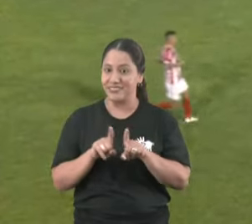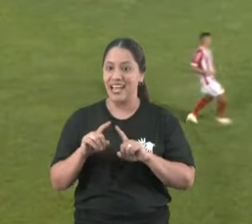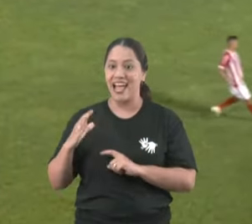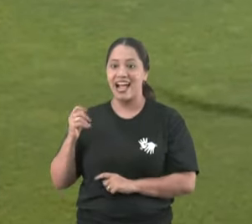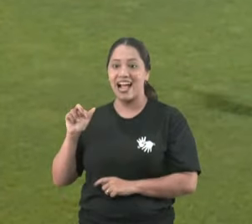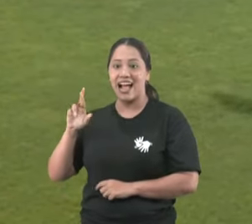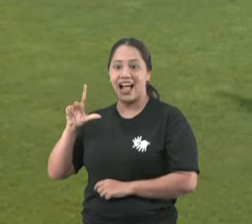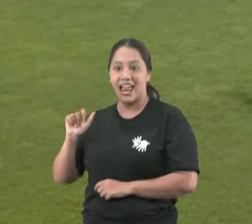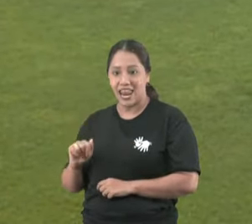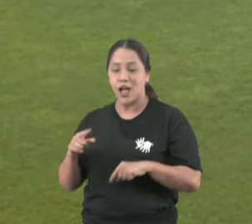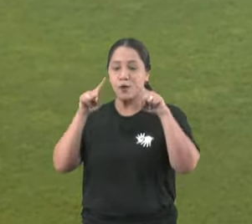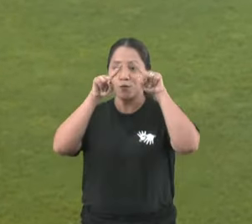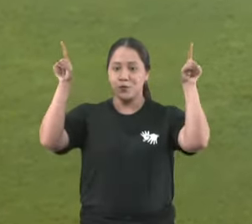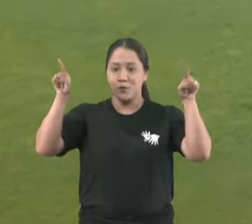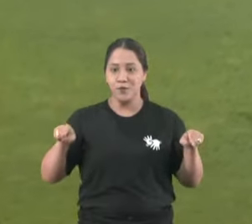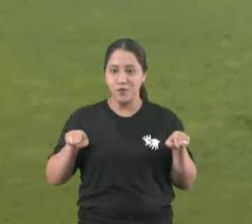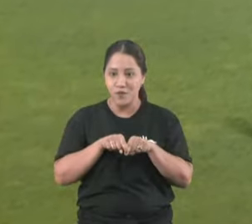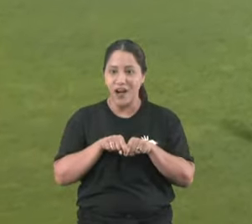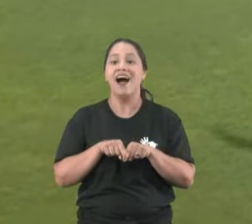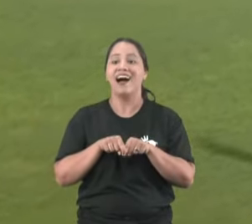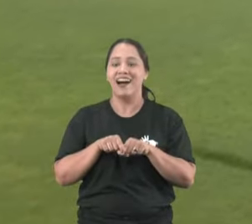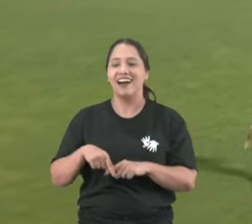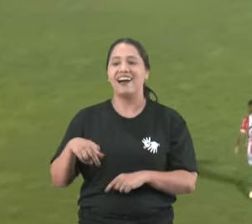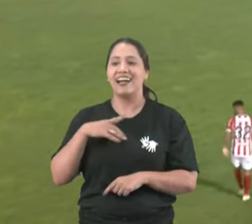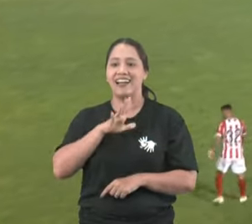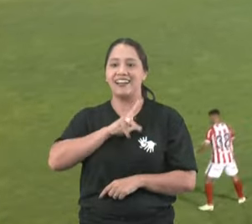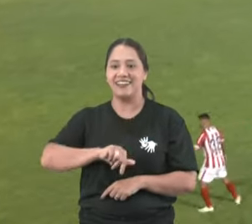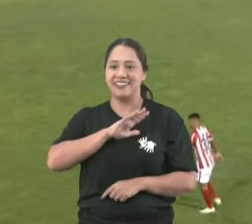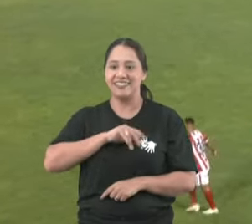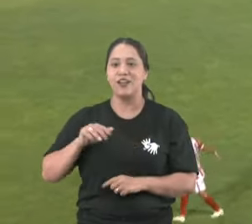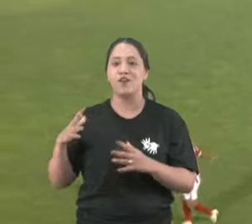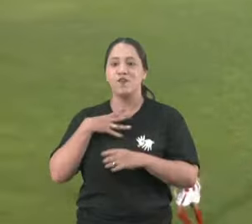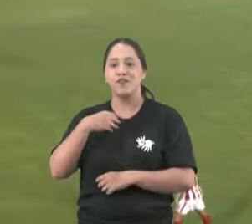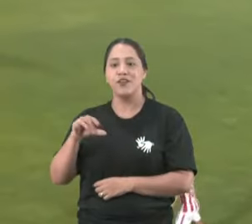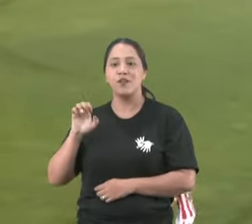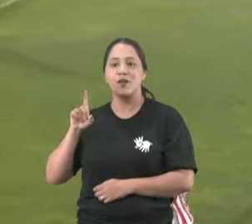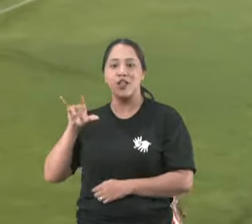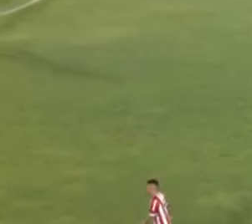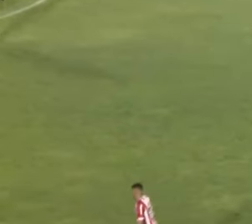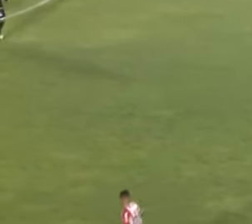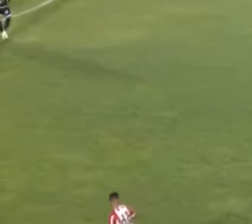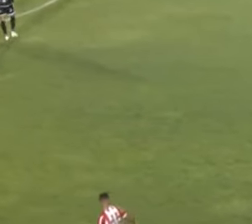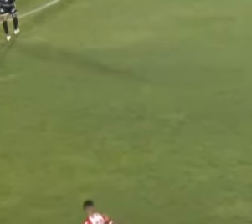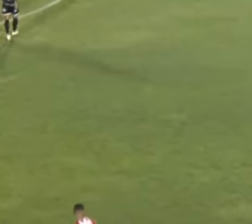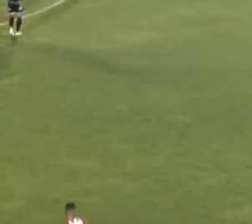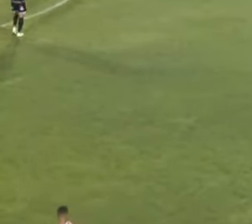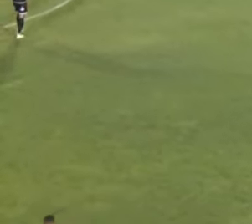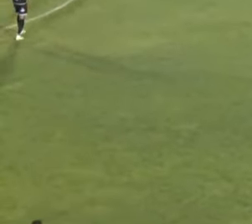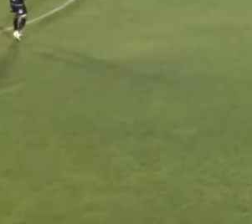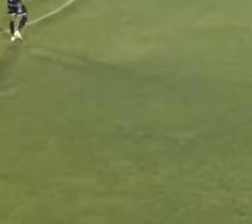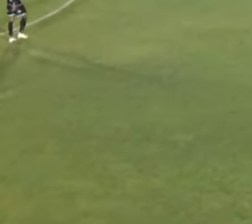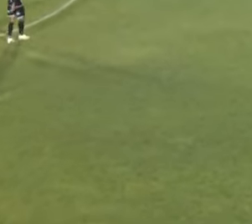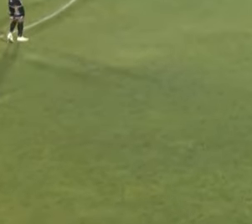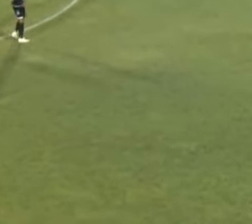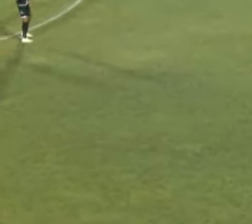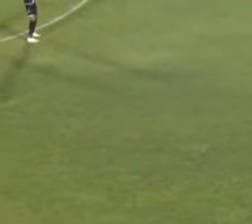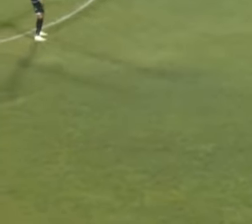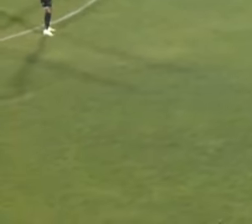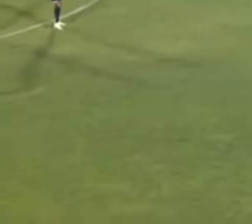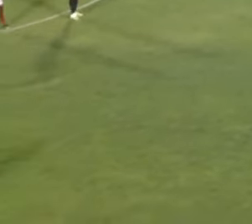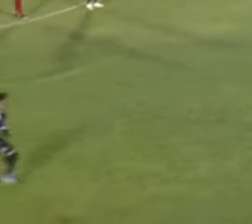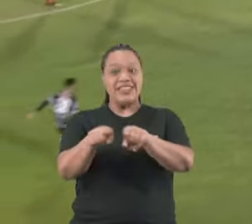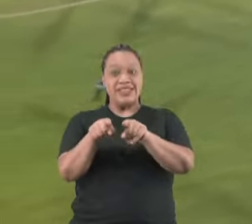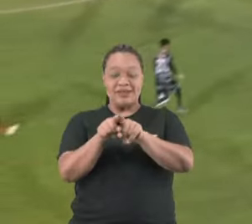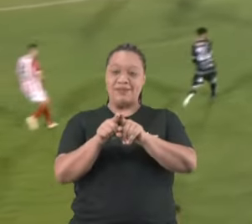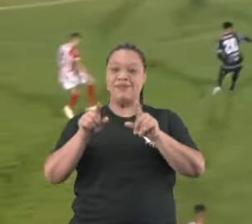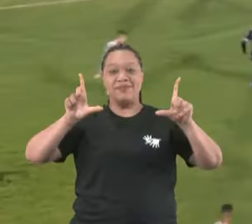Carlão do Bar, o antigo Carlão do Bar, regateando com seu filho Edu, curtindo a FAF TV e também a Band